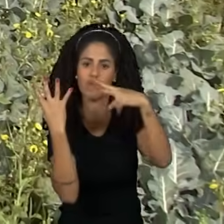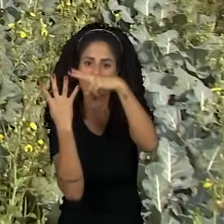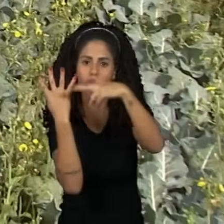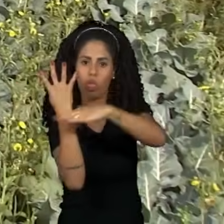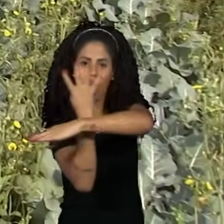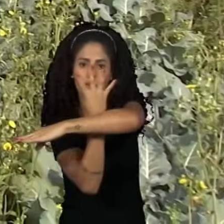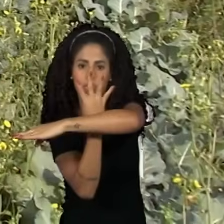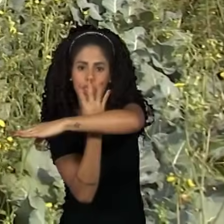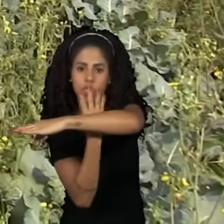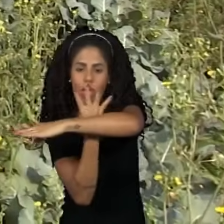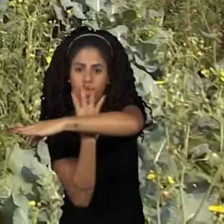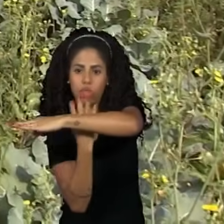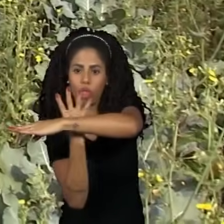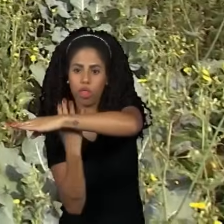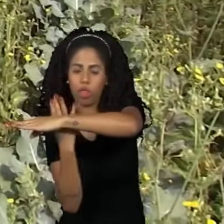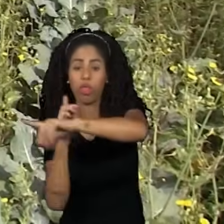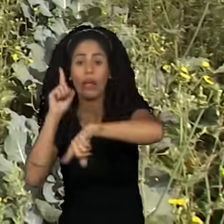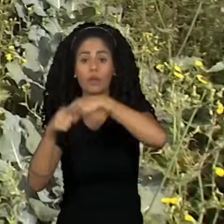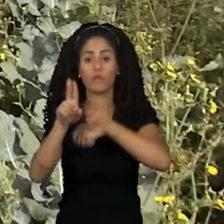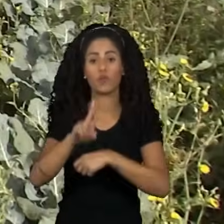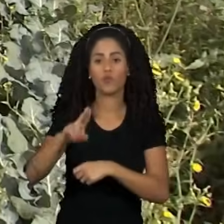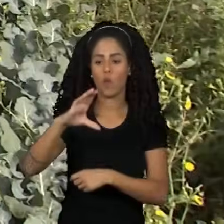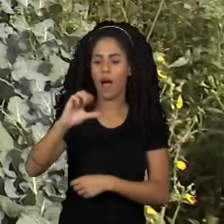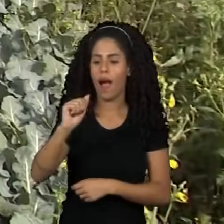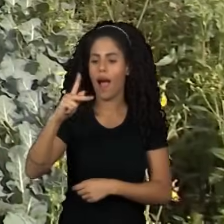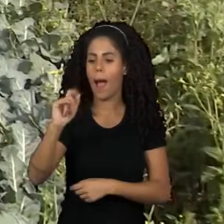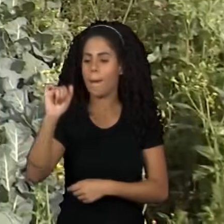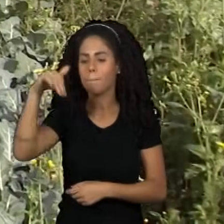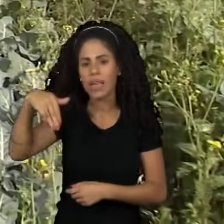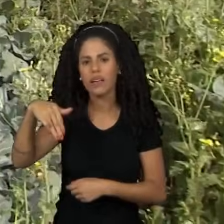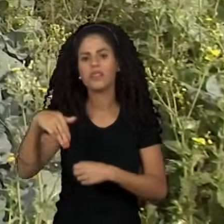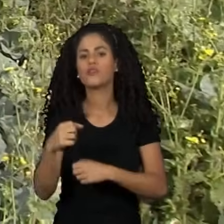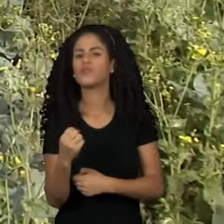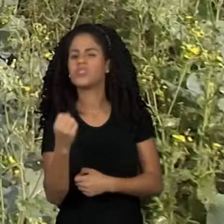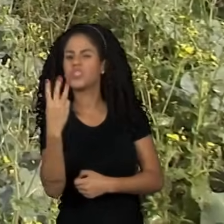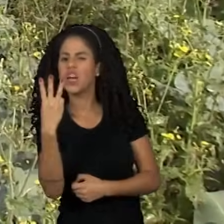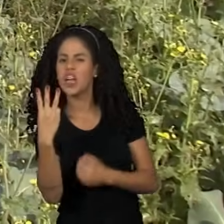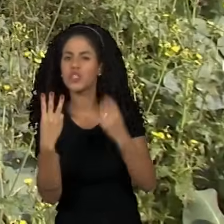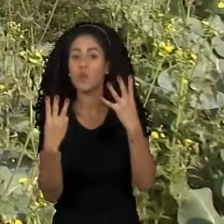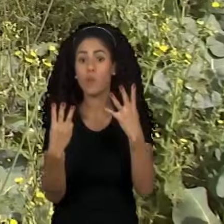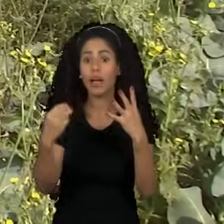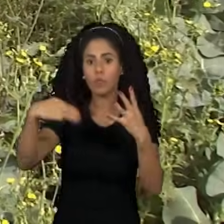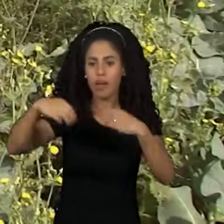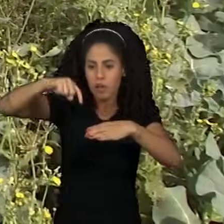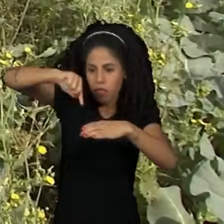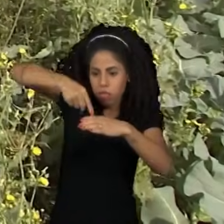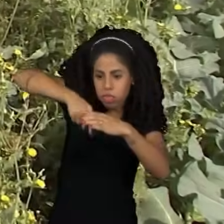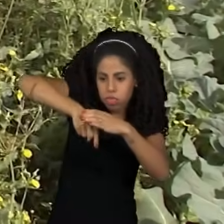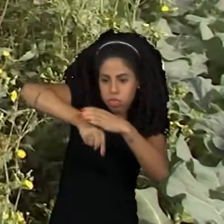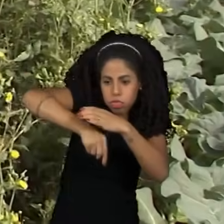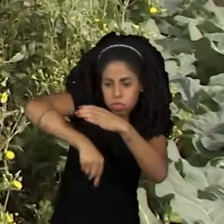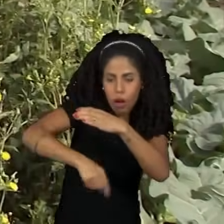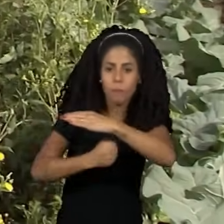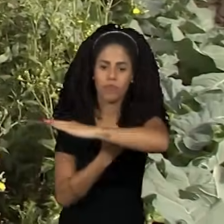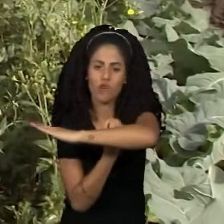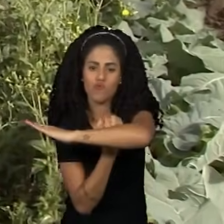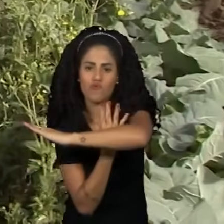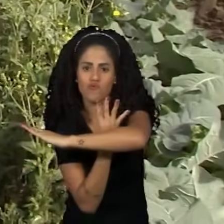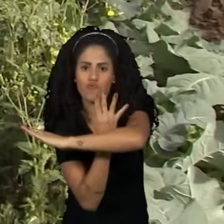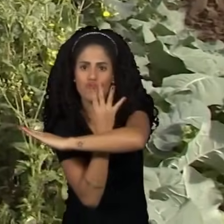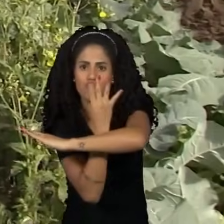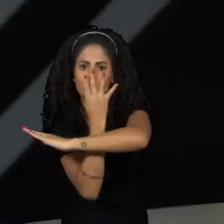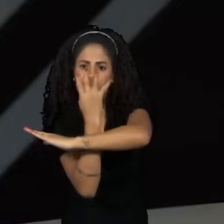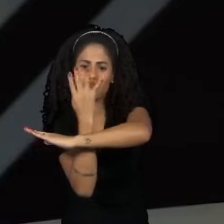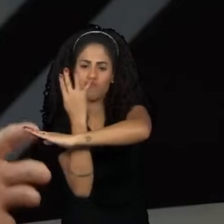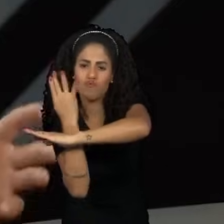matéria orgânica do capim, ou seja, entre as filas de 3 a 4 metros no meio, deixando o capim para continuar a